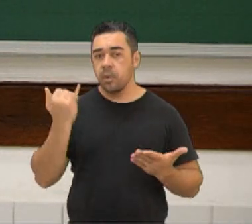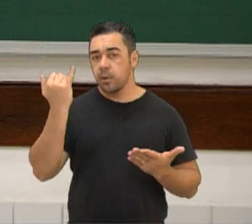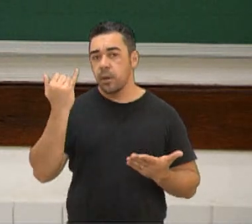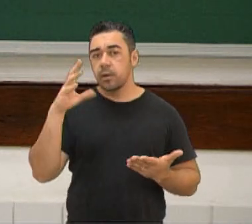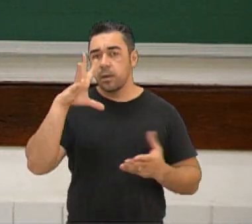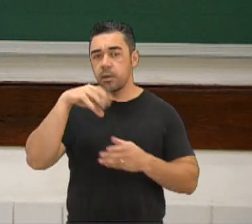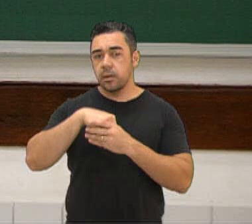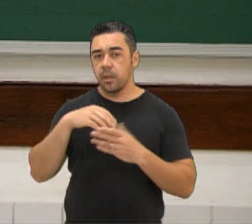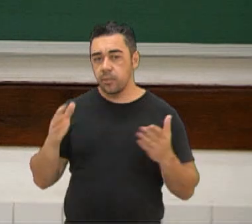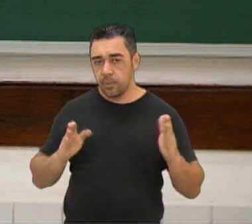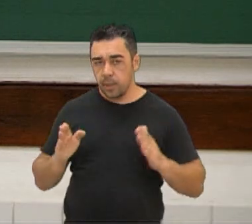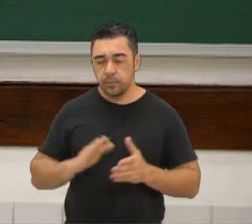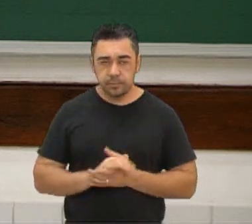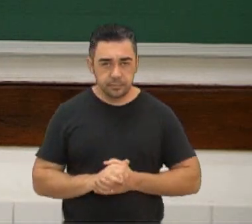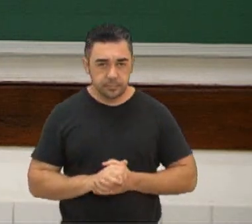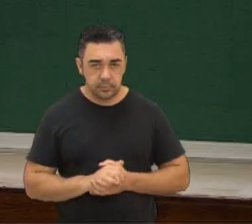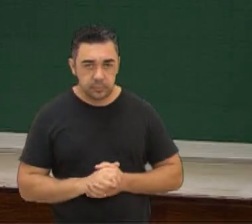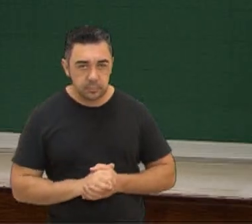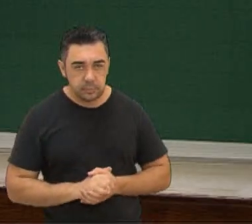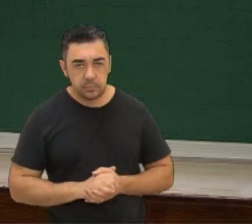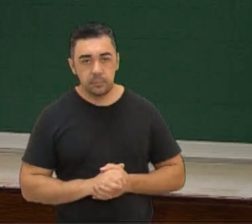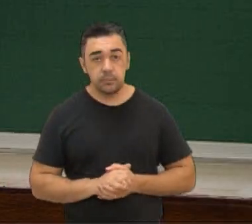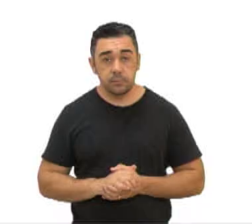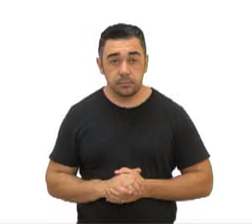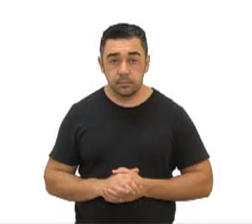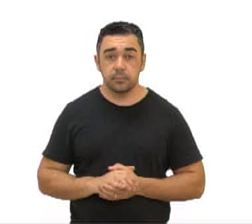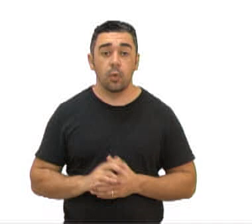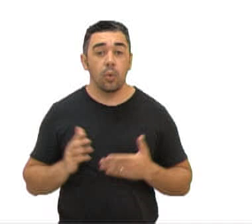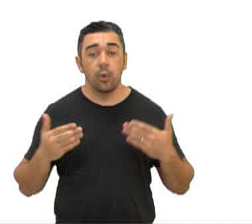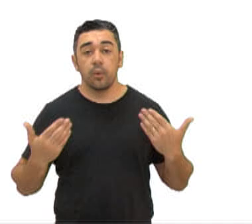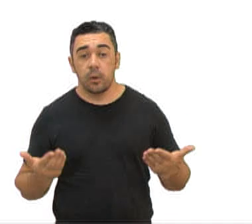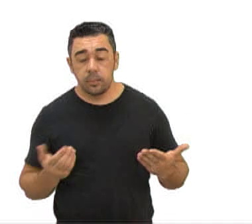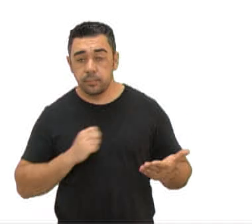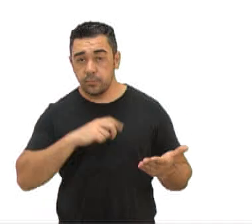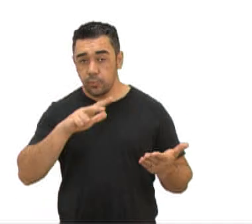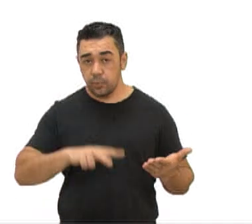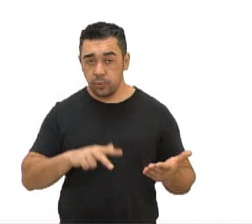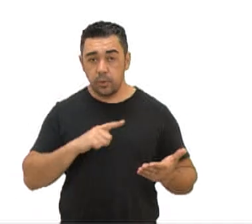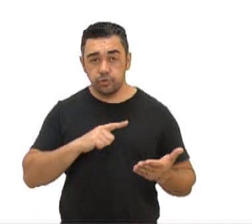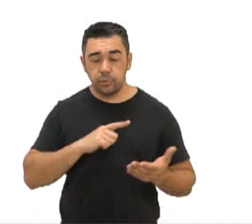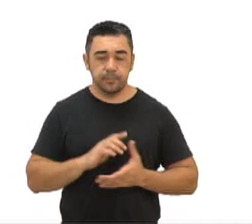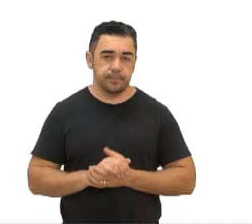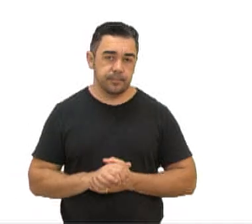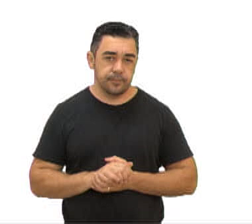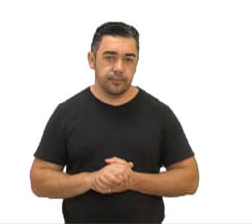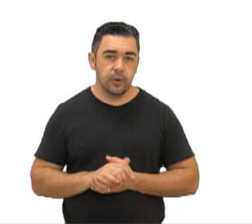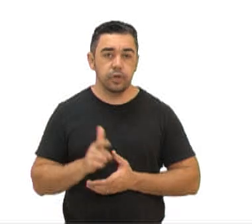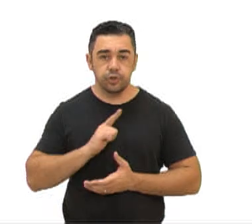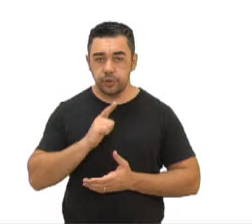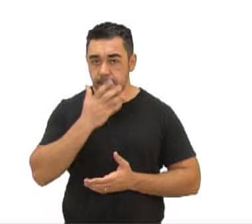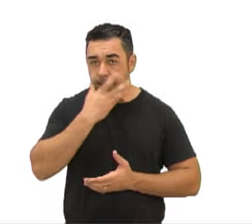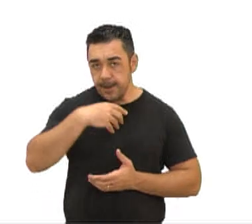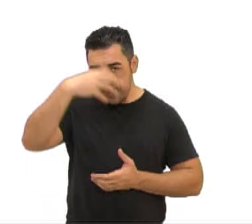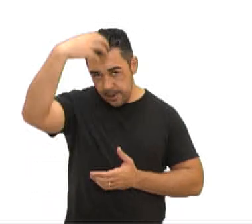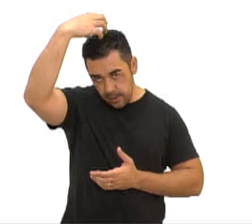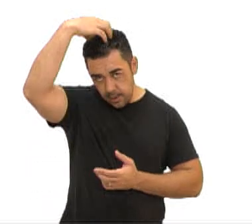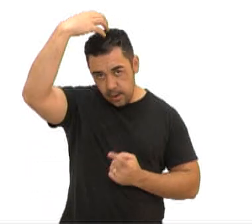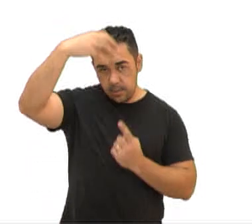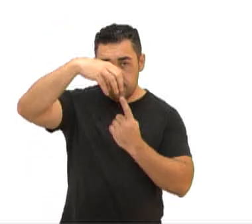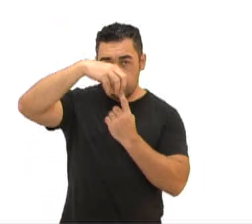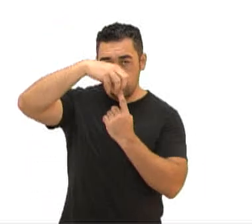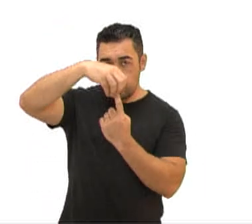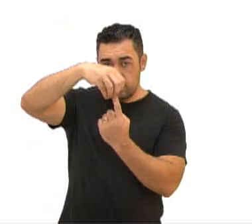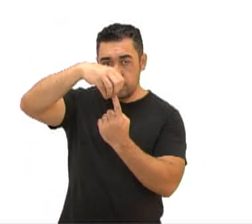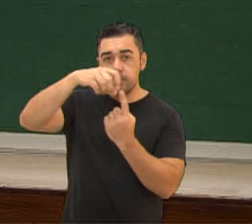grandes navegações. Bom, quais é o destaque que os portugueses tinham? Eles tinham uma monarquia centralizada,